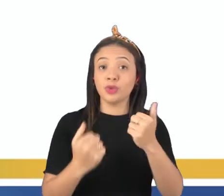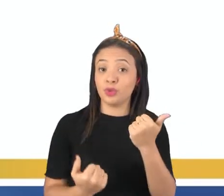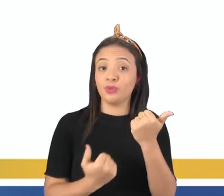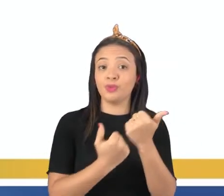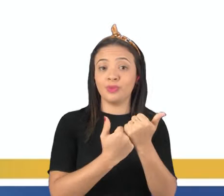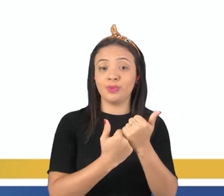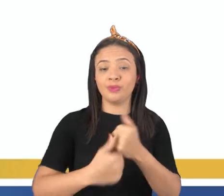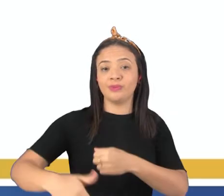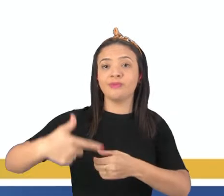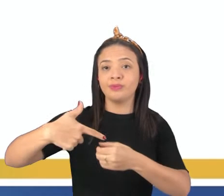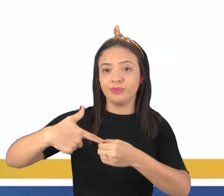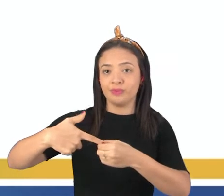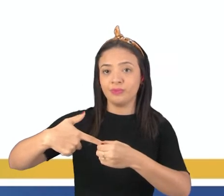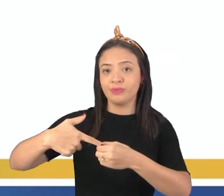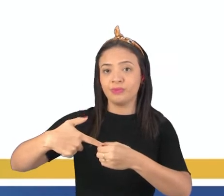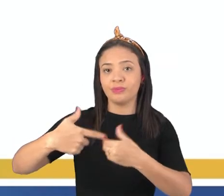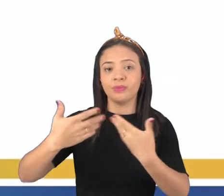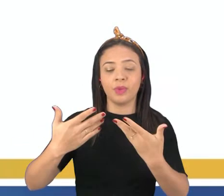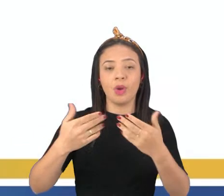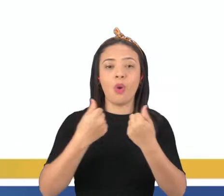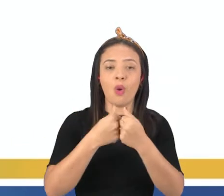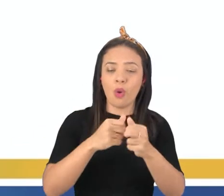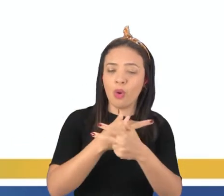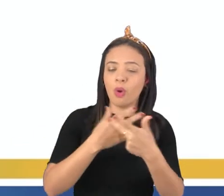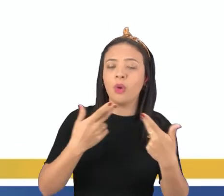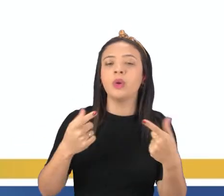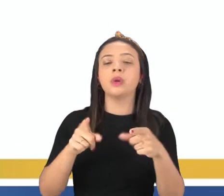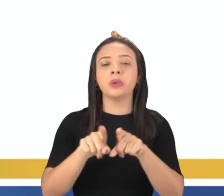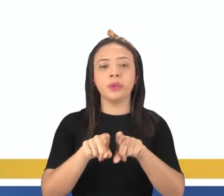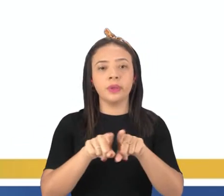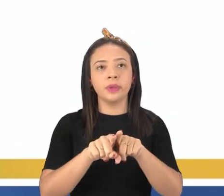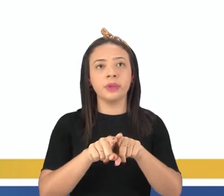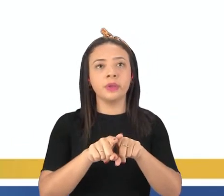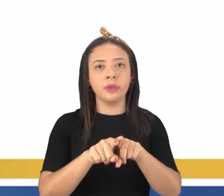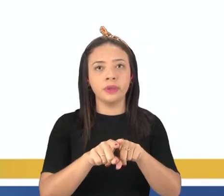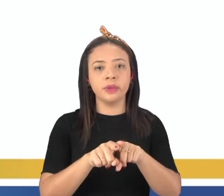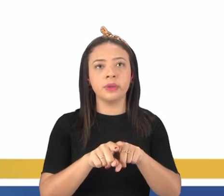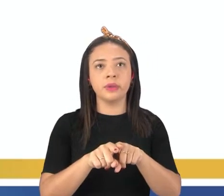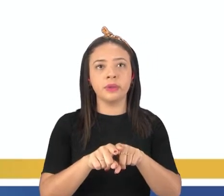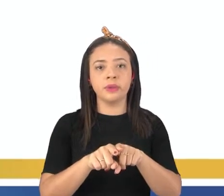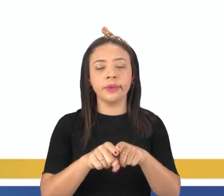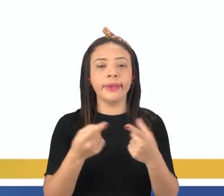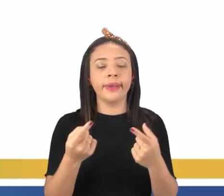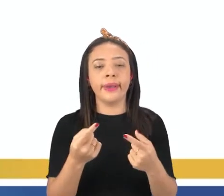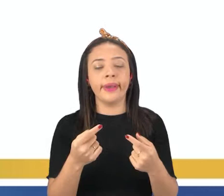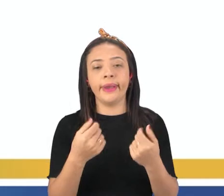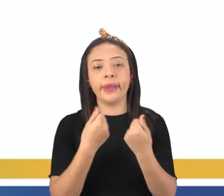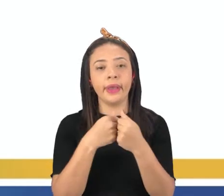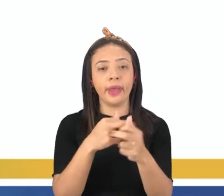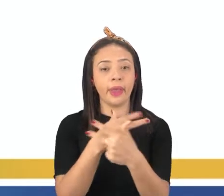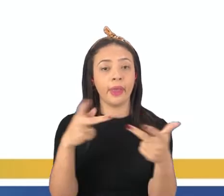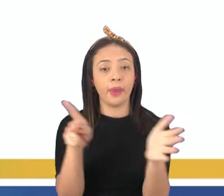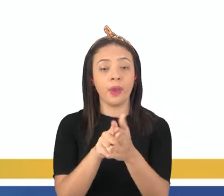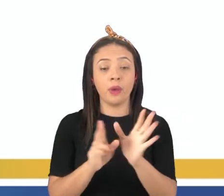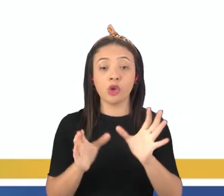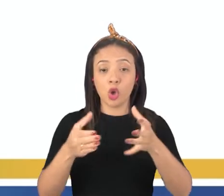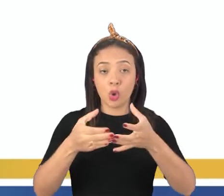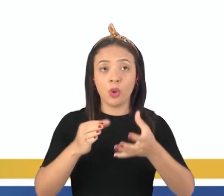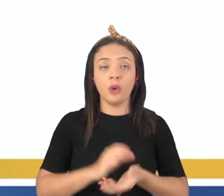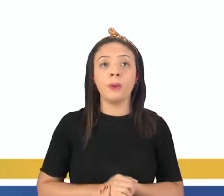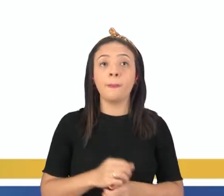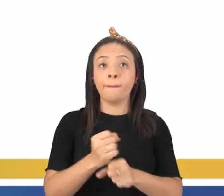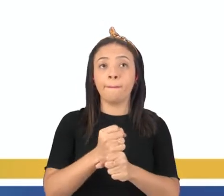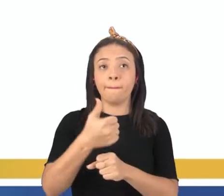por combustível fóssil, que são os ônibus e outras formas de transporte coletivo. Na década de